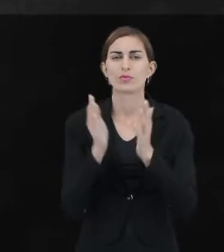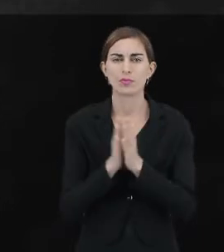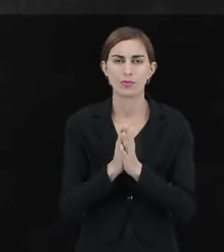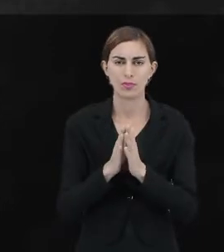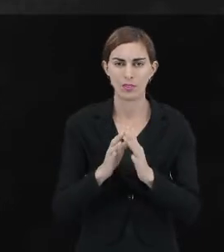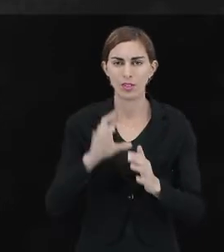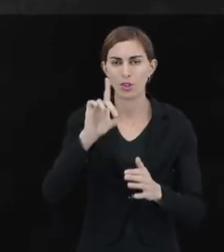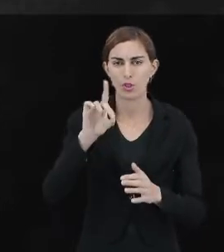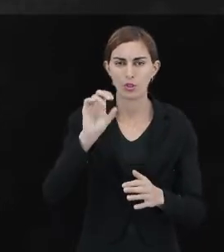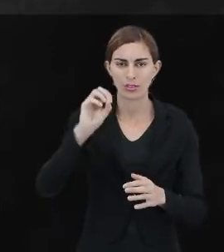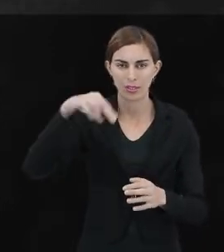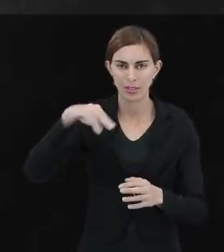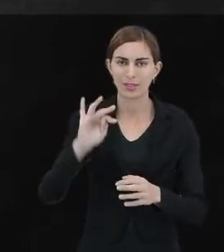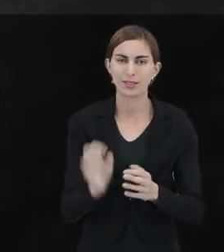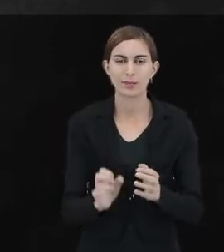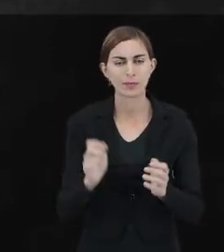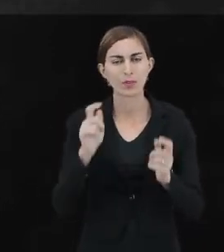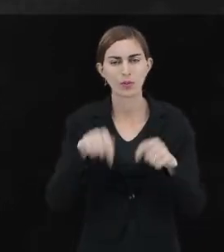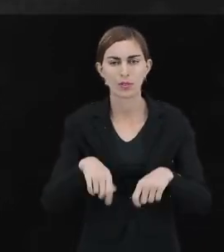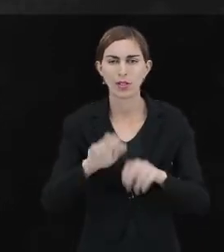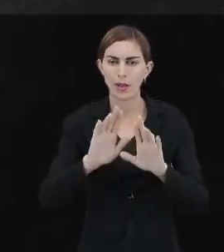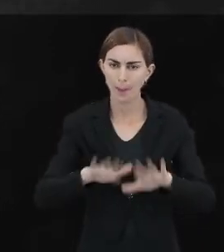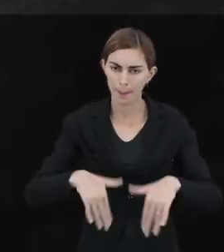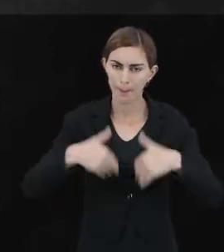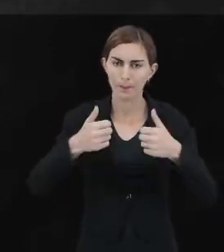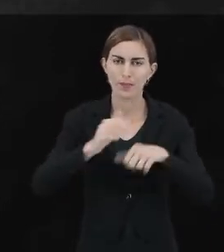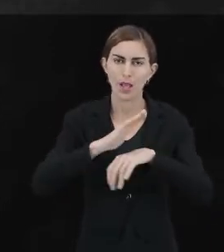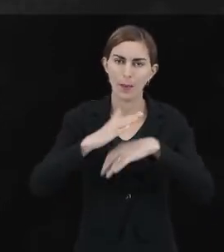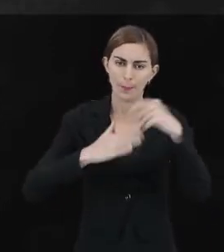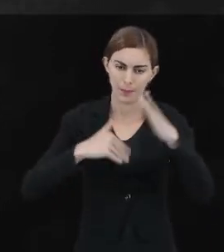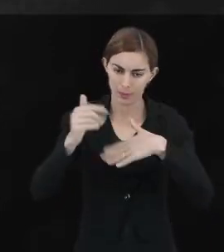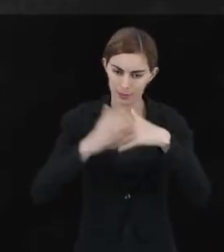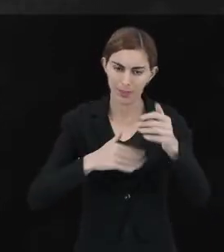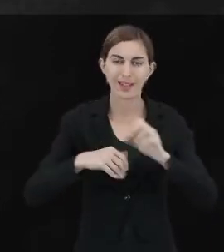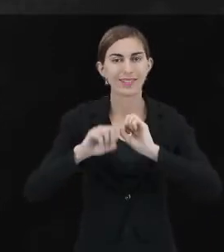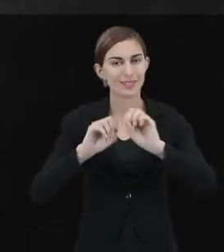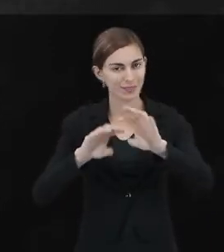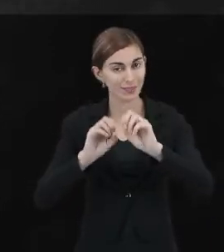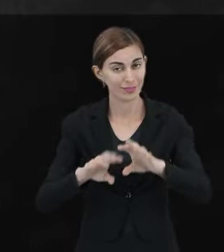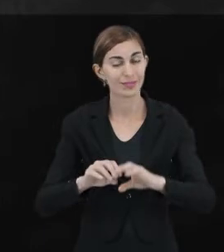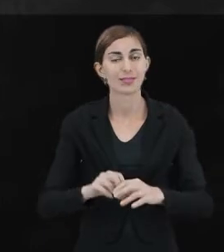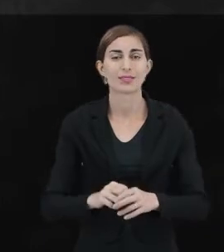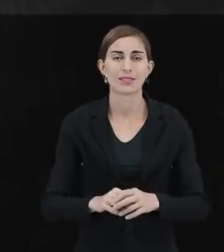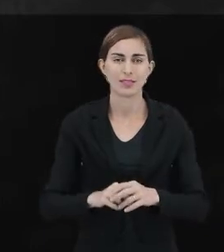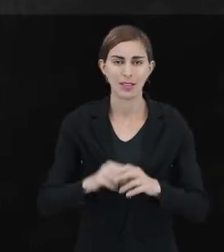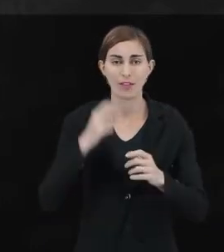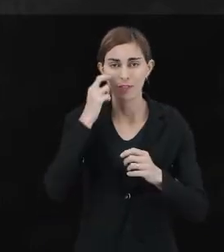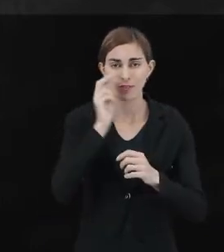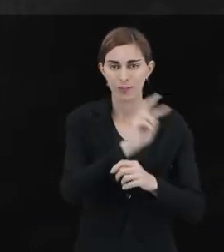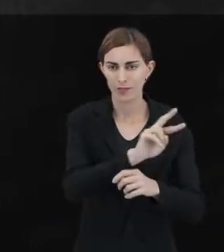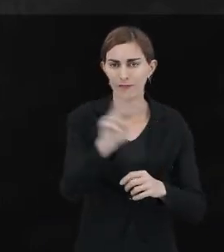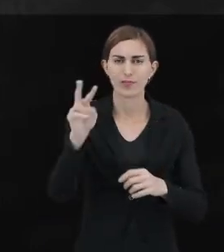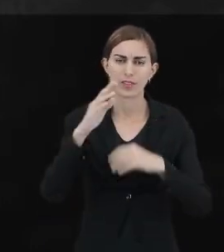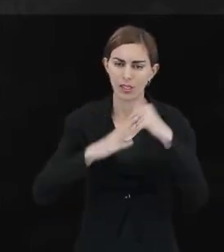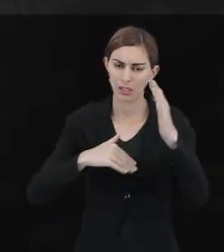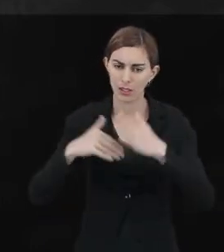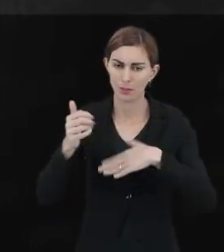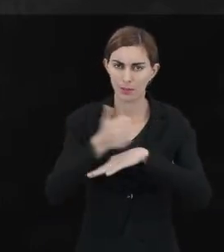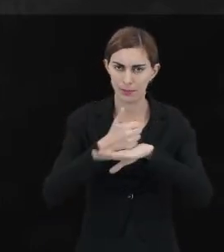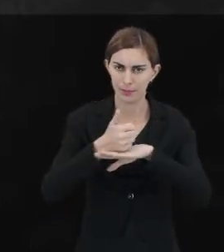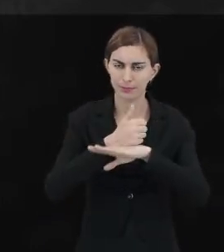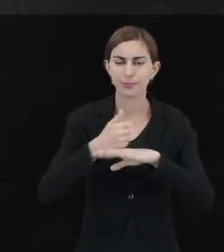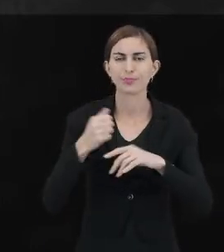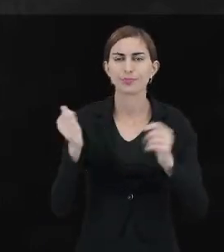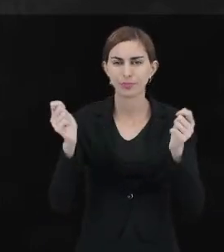protagonismo docente, que é a aptidão de um educador realizar a educação na perspectiva ampla de sua capacidade